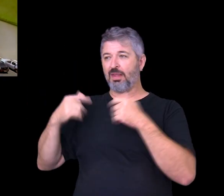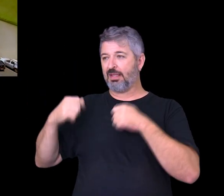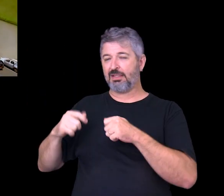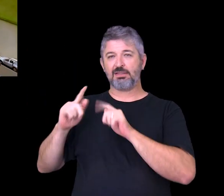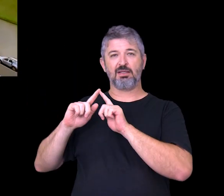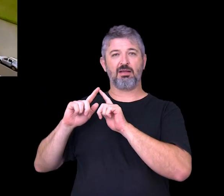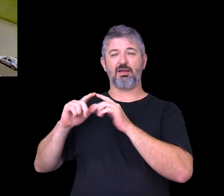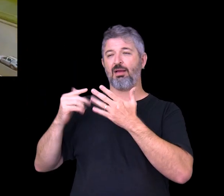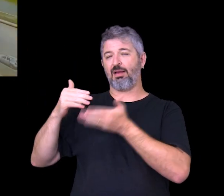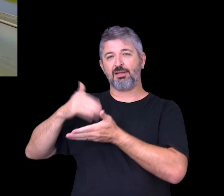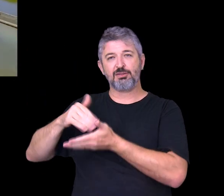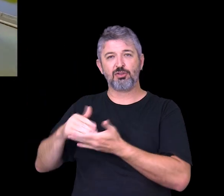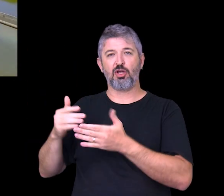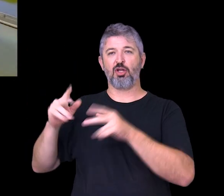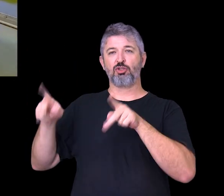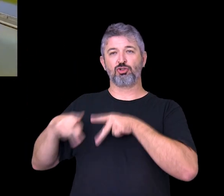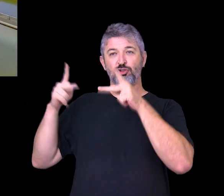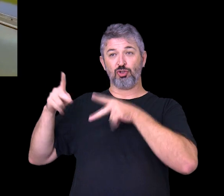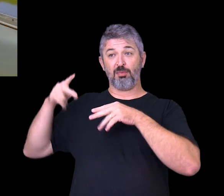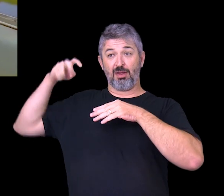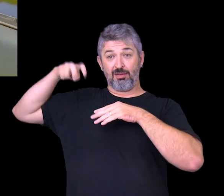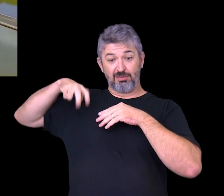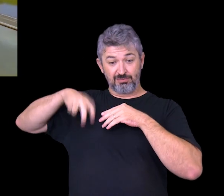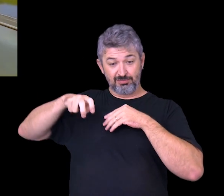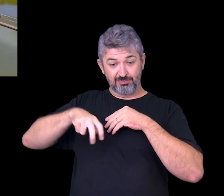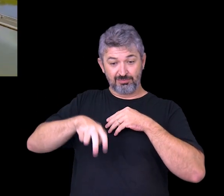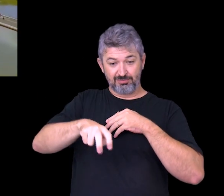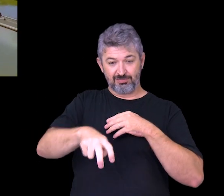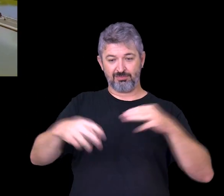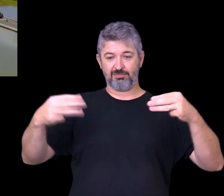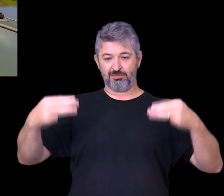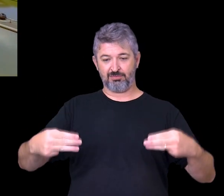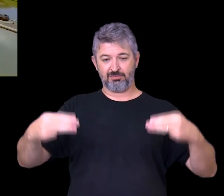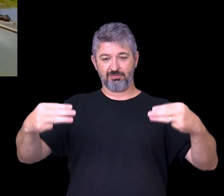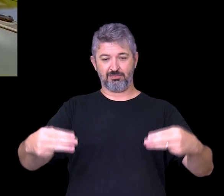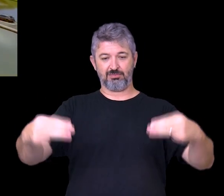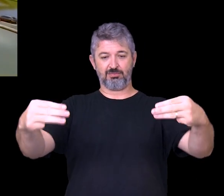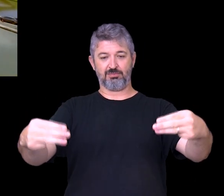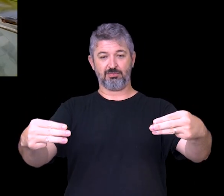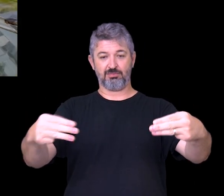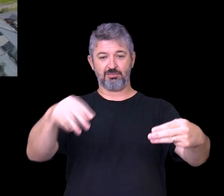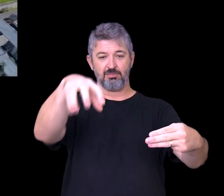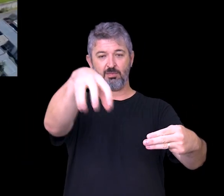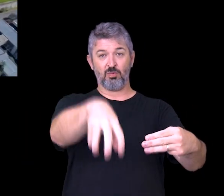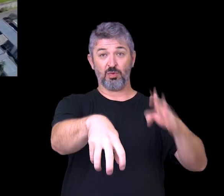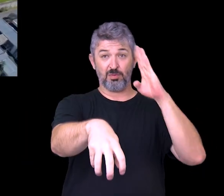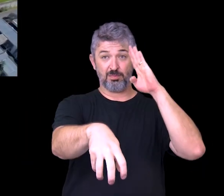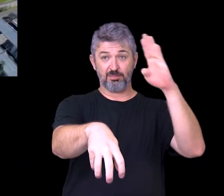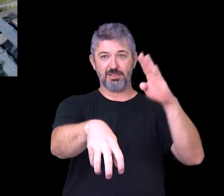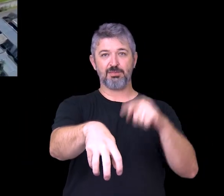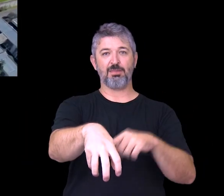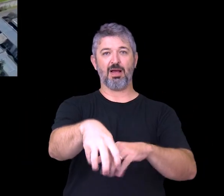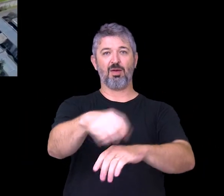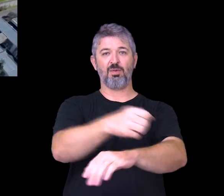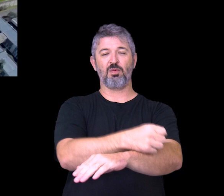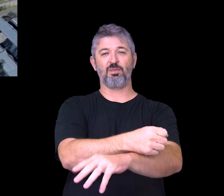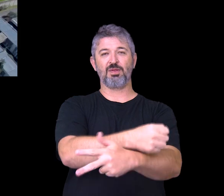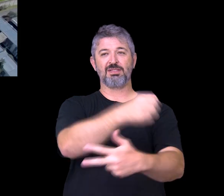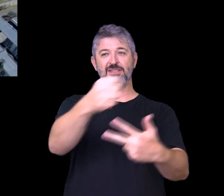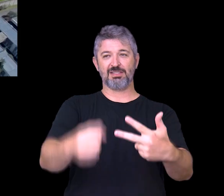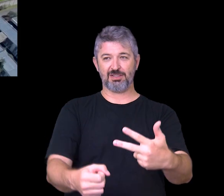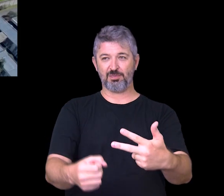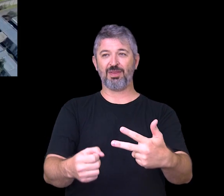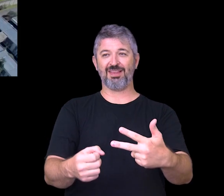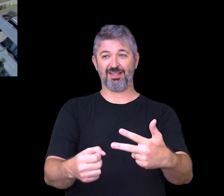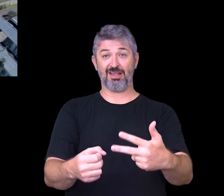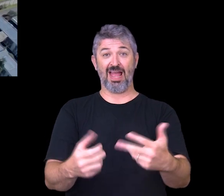coisa, e desce em direção ao ponto mais importante da cidade, que é a Praça dos Três Poderes, a sede do poder. E aí você